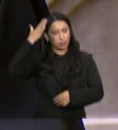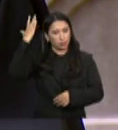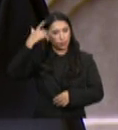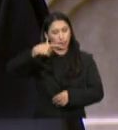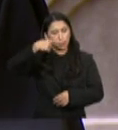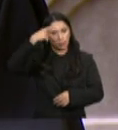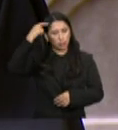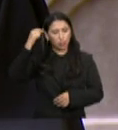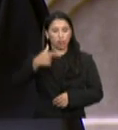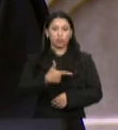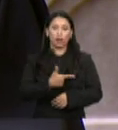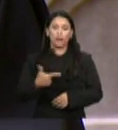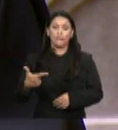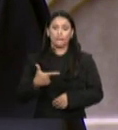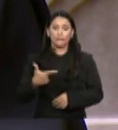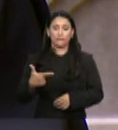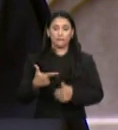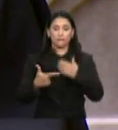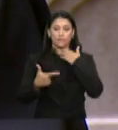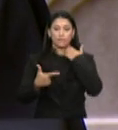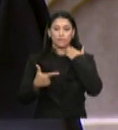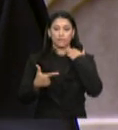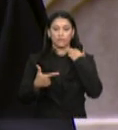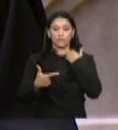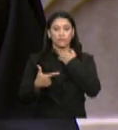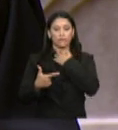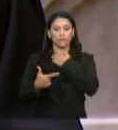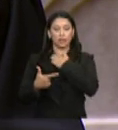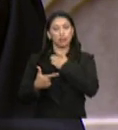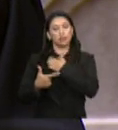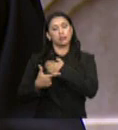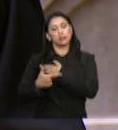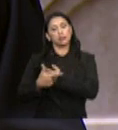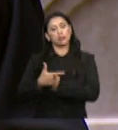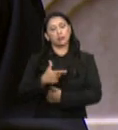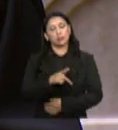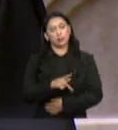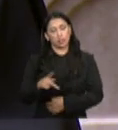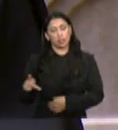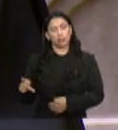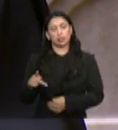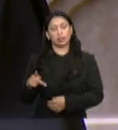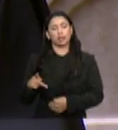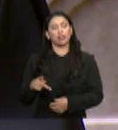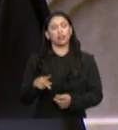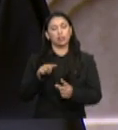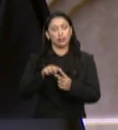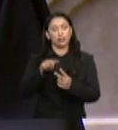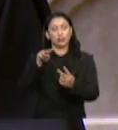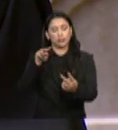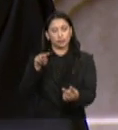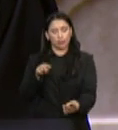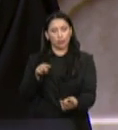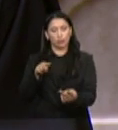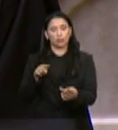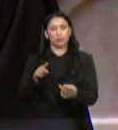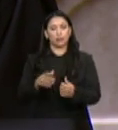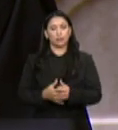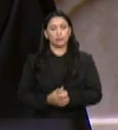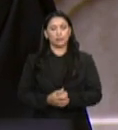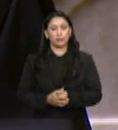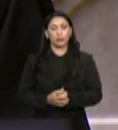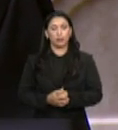vice-presidente de Supremo Tribunal Federal que também na modalidade virtual segue a sessão o ministro